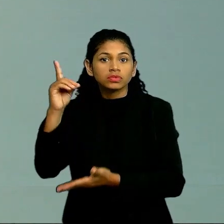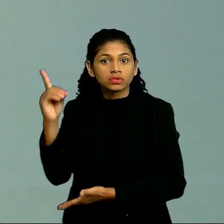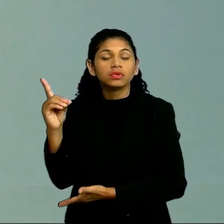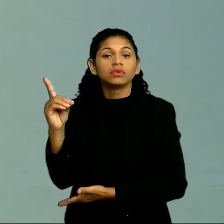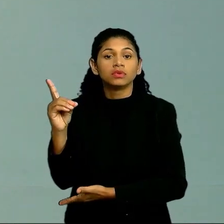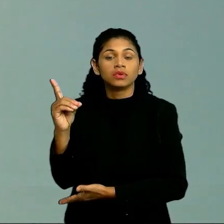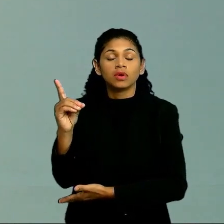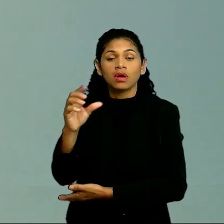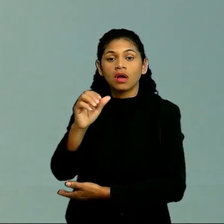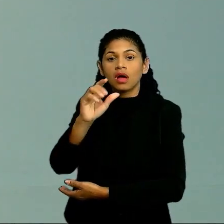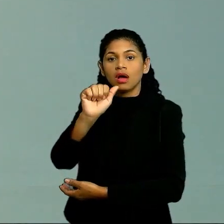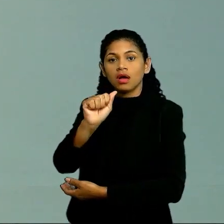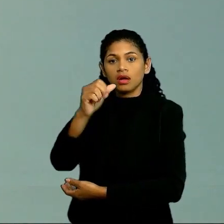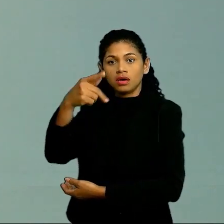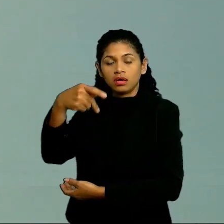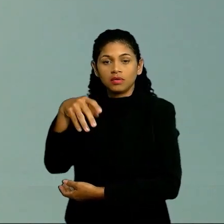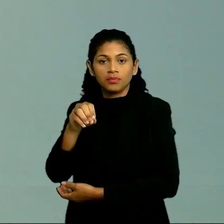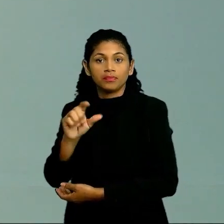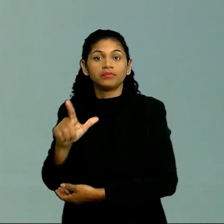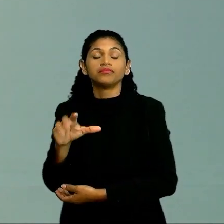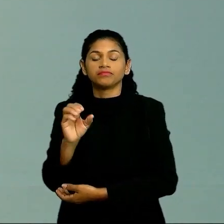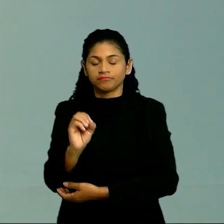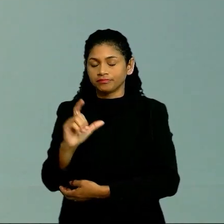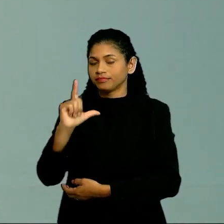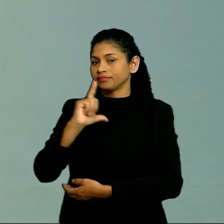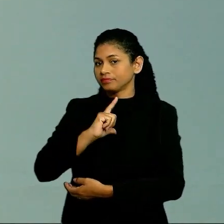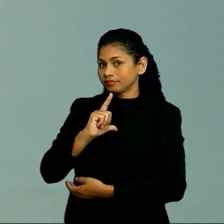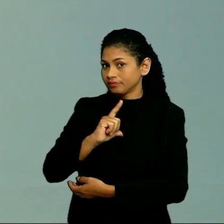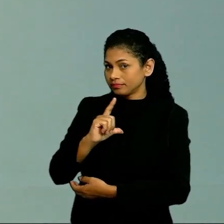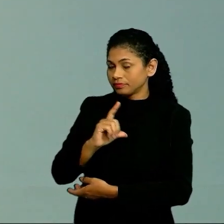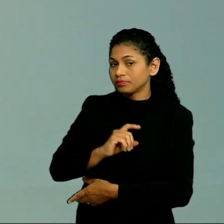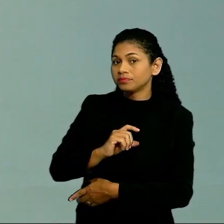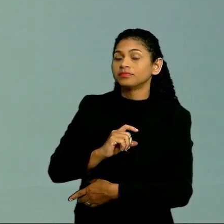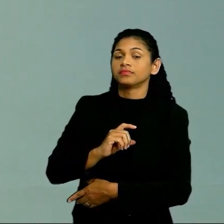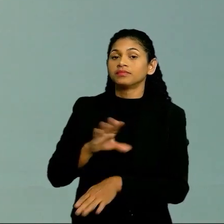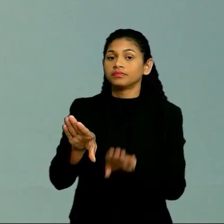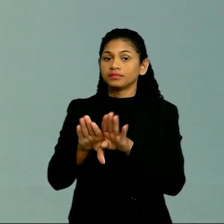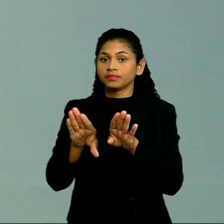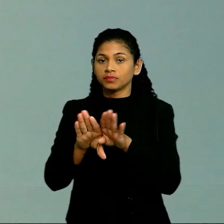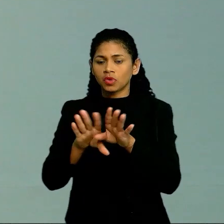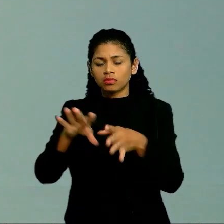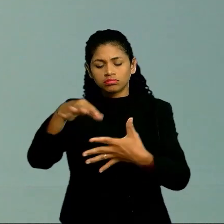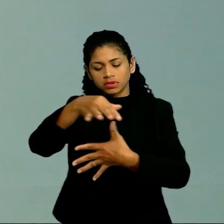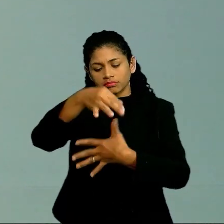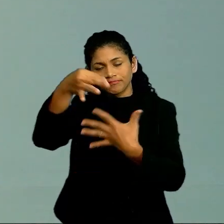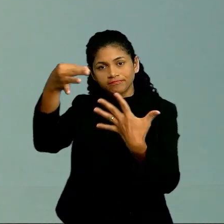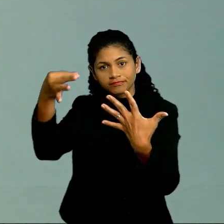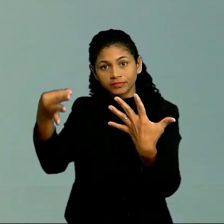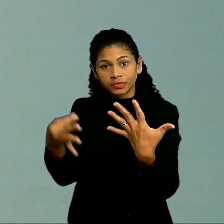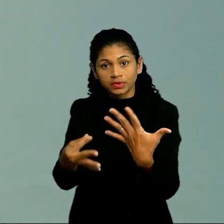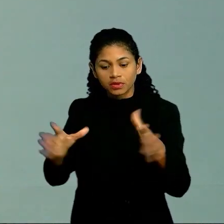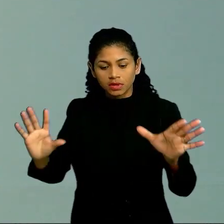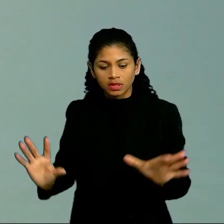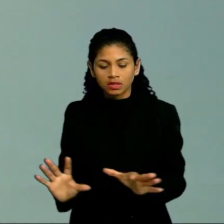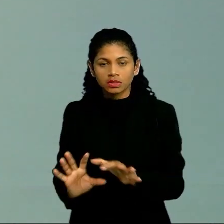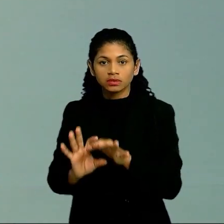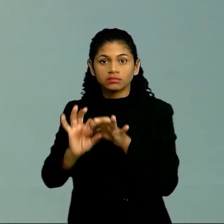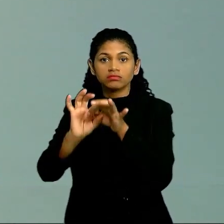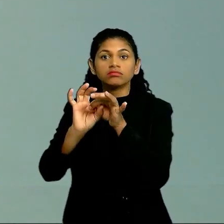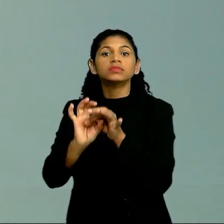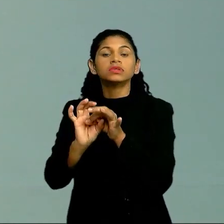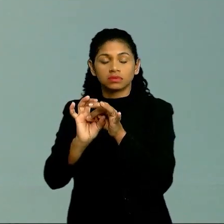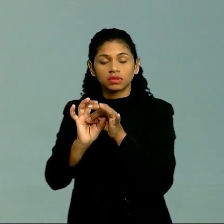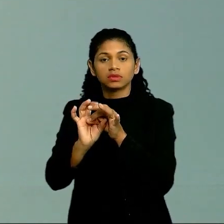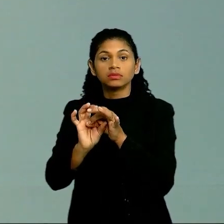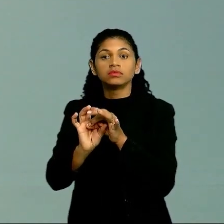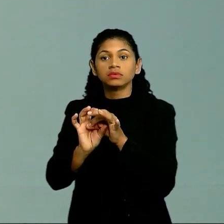colocando que nós temos também os elementos dionisíacos ligados ao deus Dionísio, que na